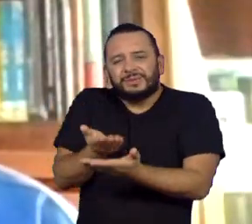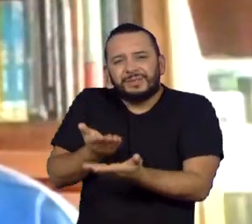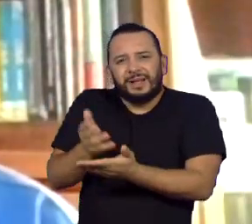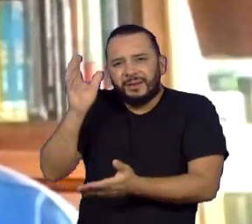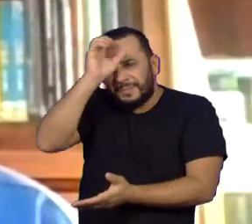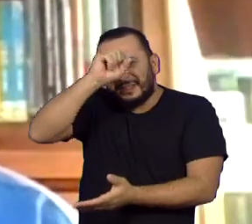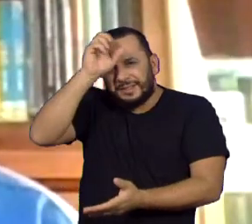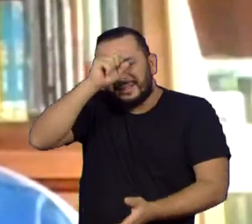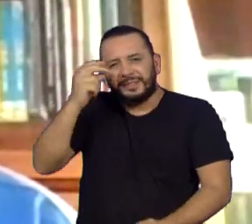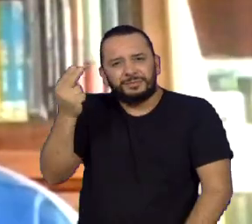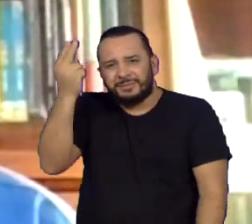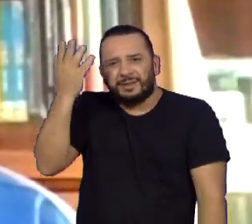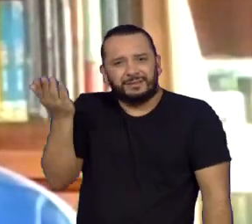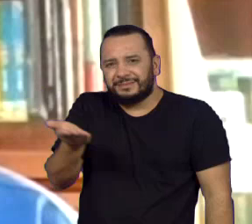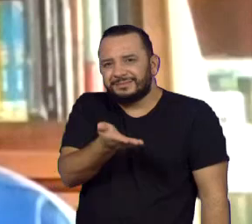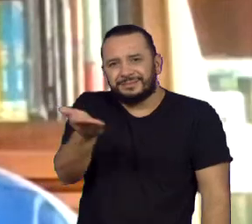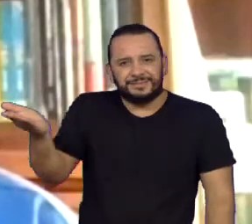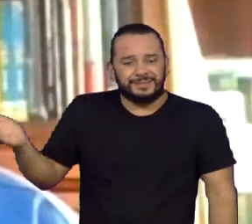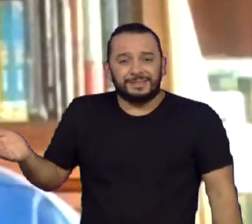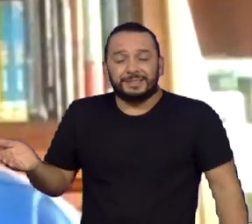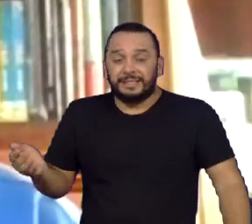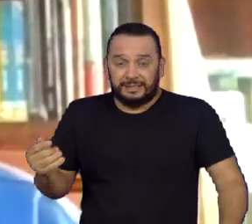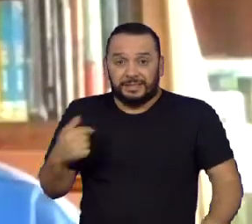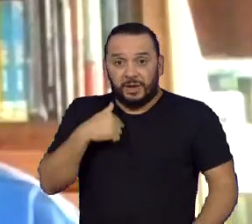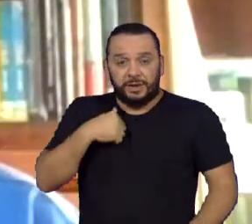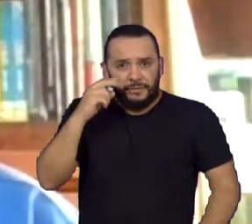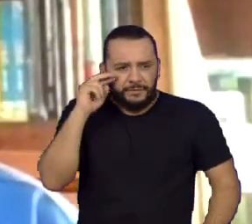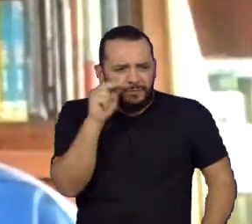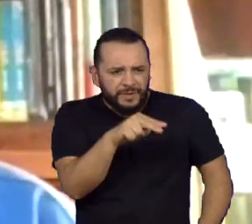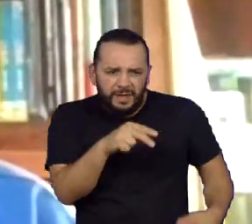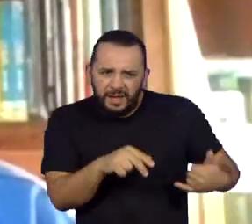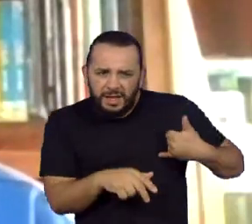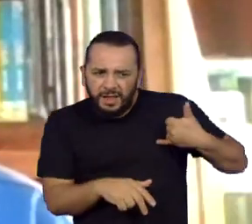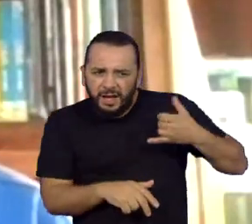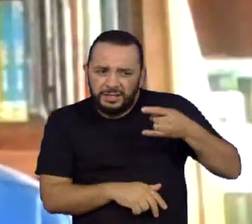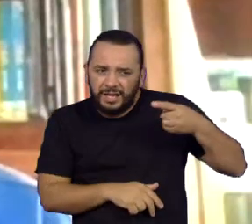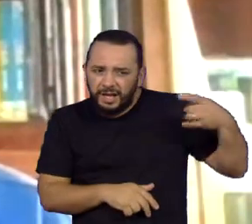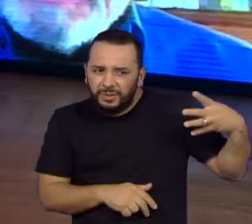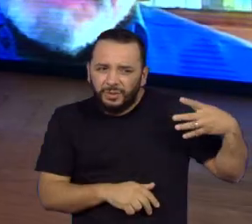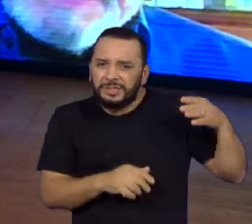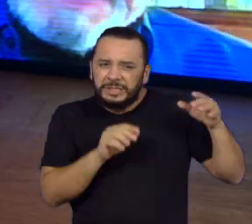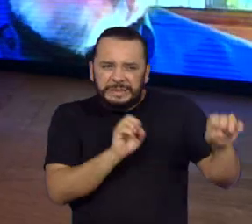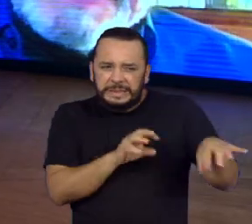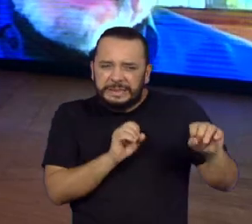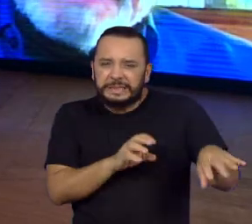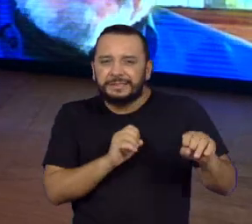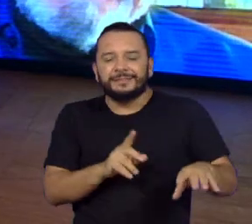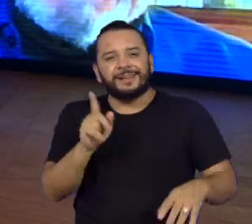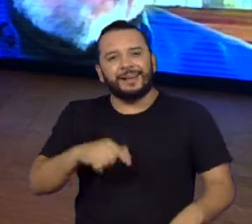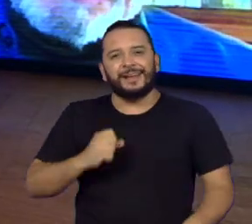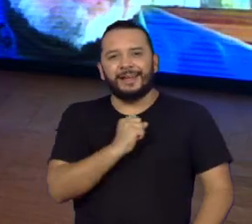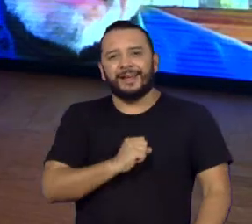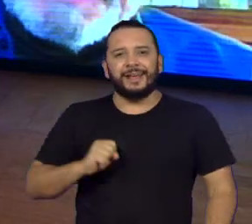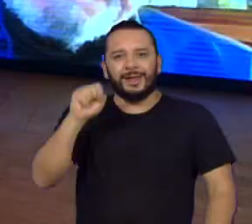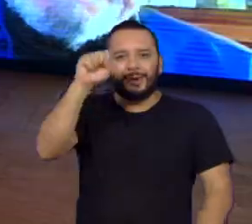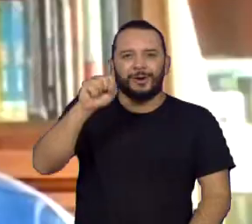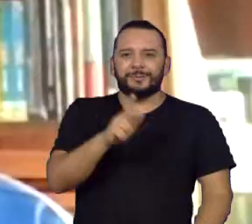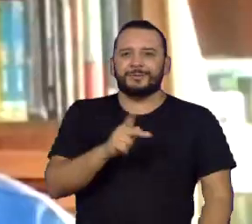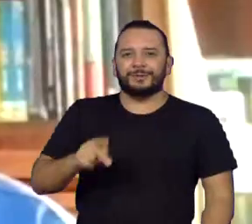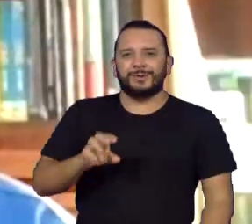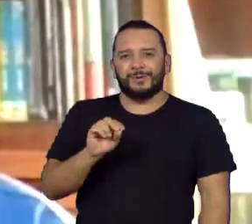para aprender alguma coisa. Então, este é o grande herói da minha vida, o professor